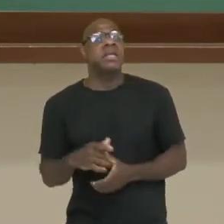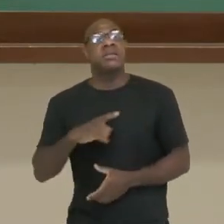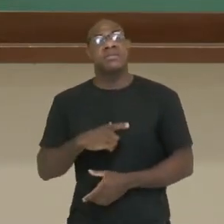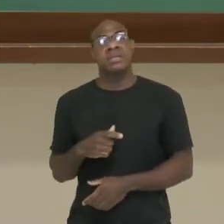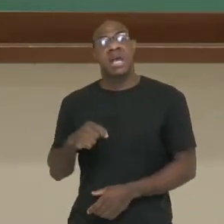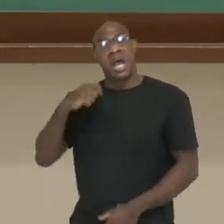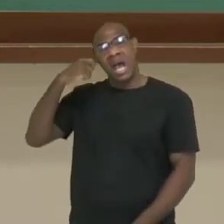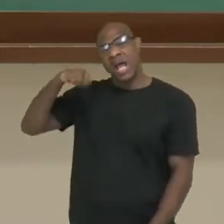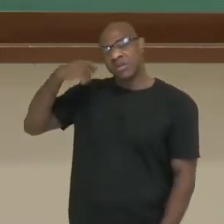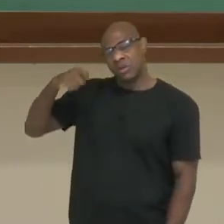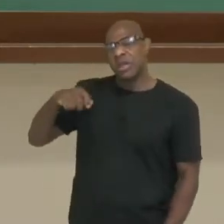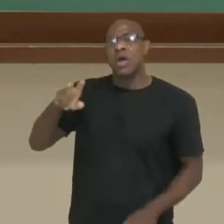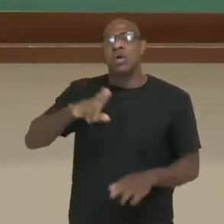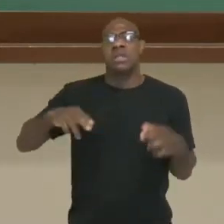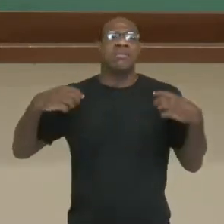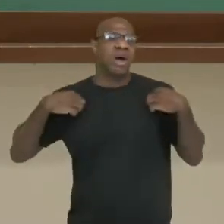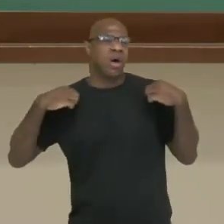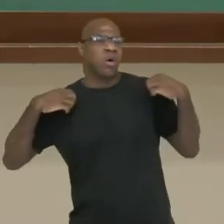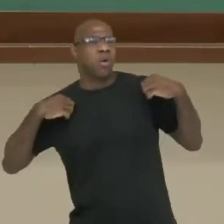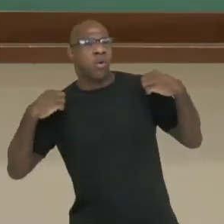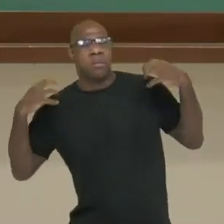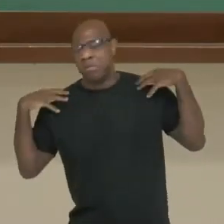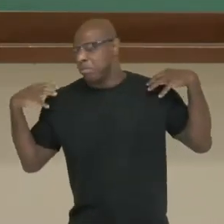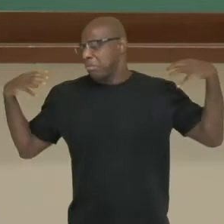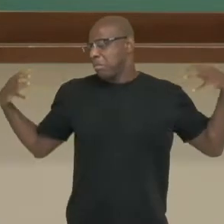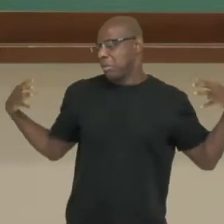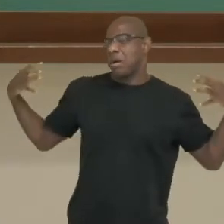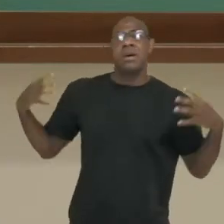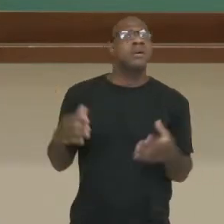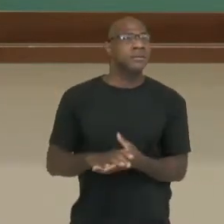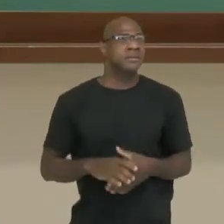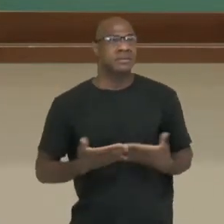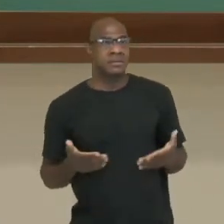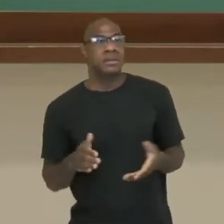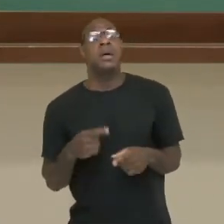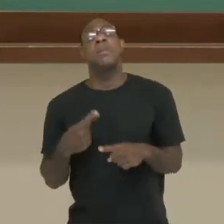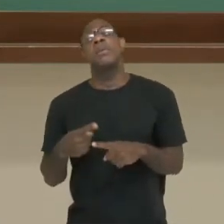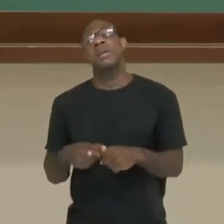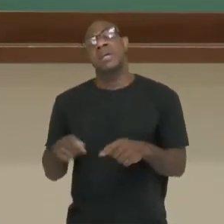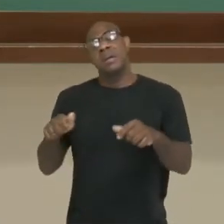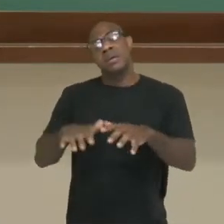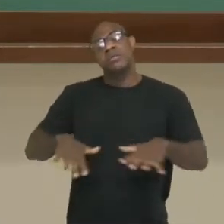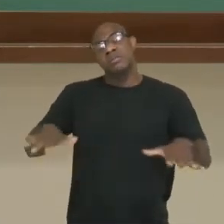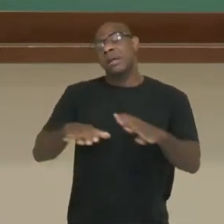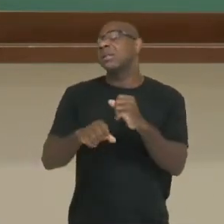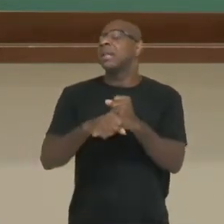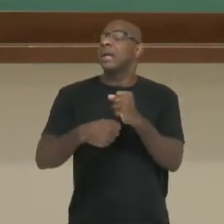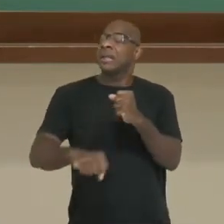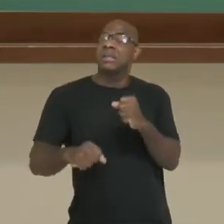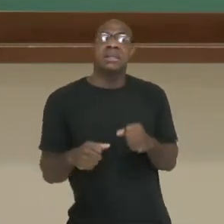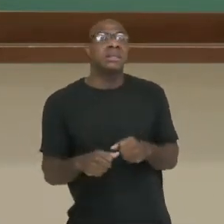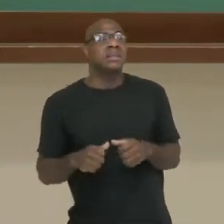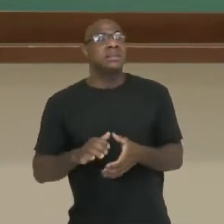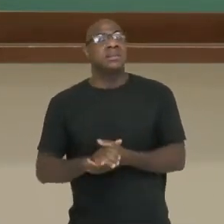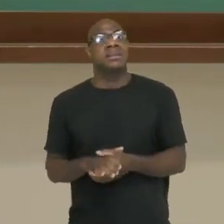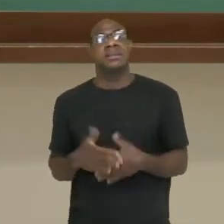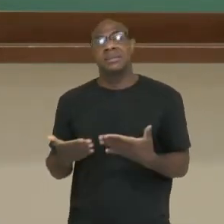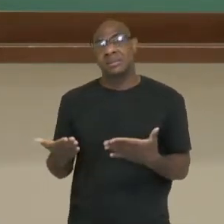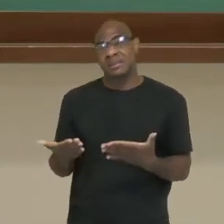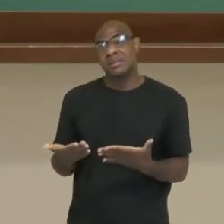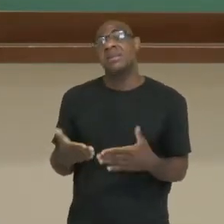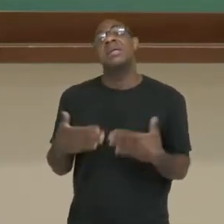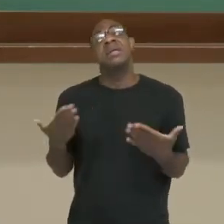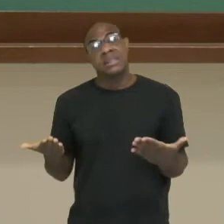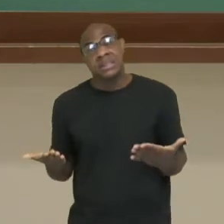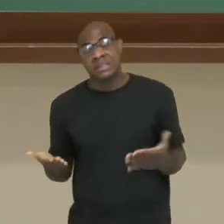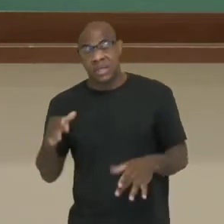usavam ombreiras, coturnos gigantes para que eles ficassem maiores, né, porque o espaço era muito grande, senão os atores ficavam parecendo formiguinhas